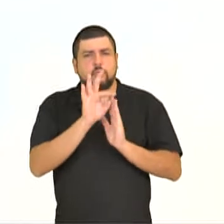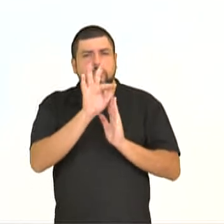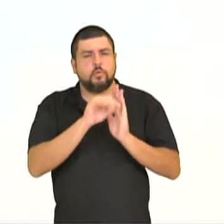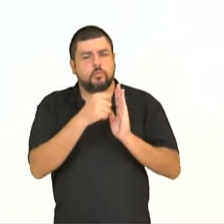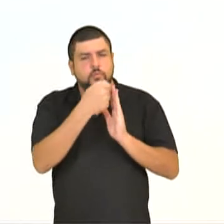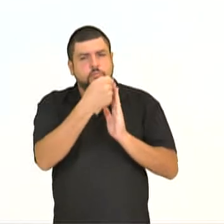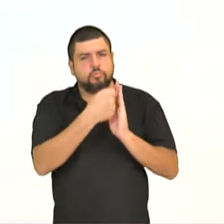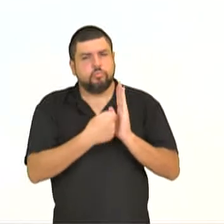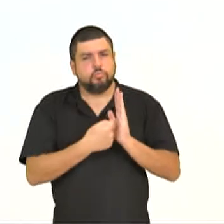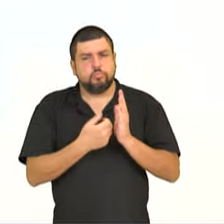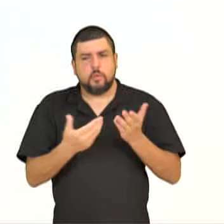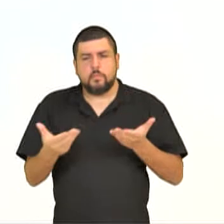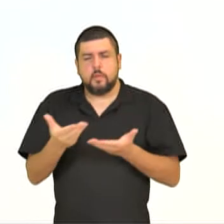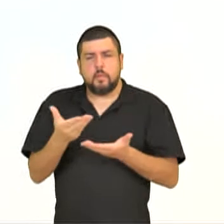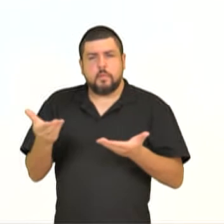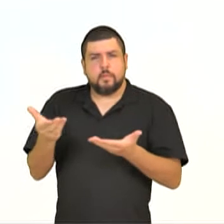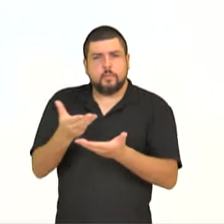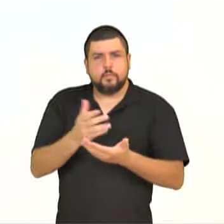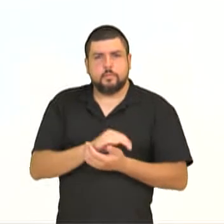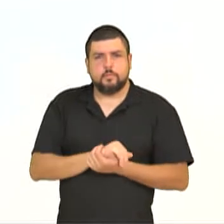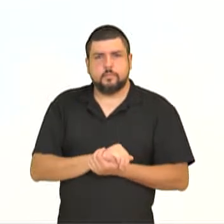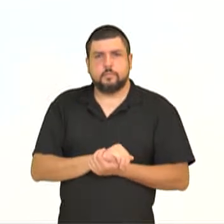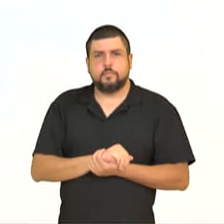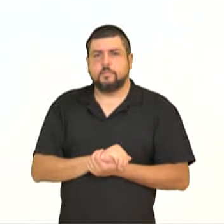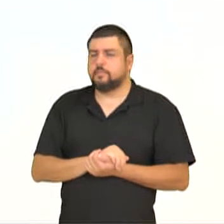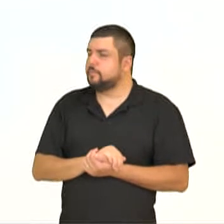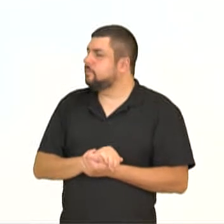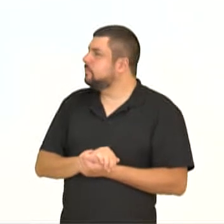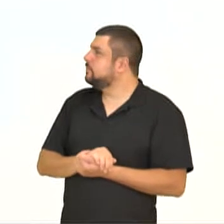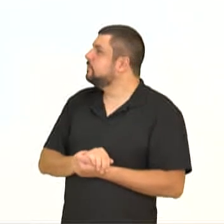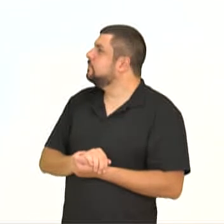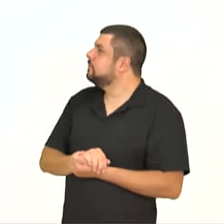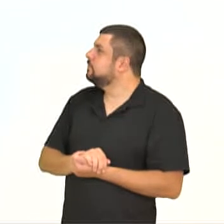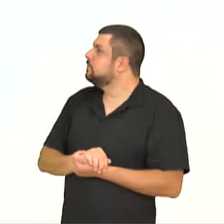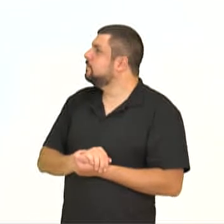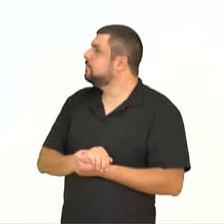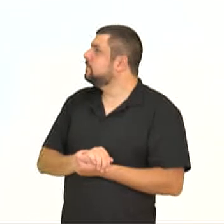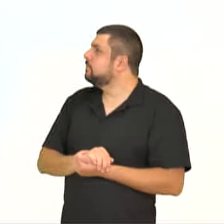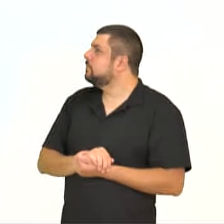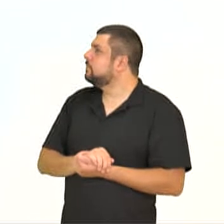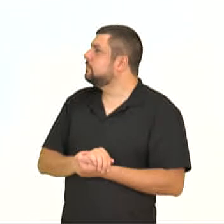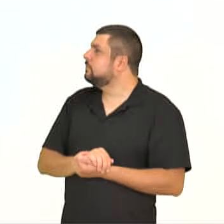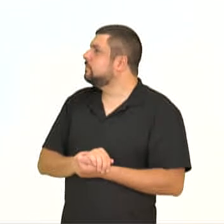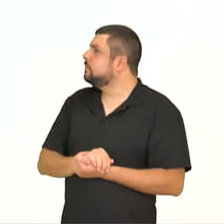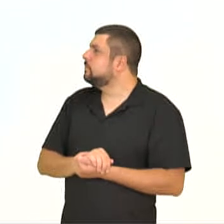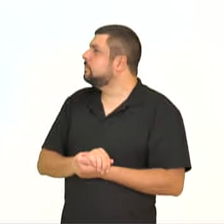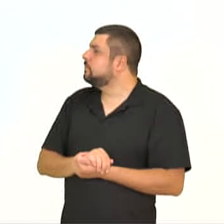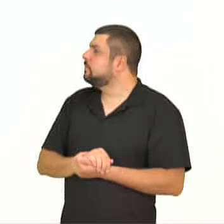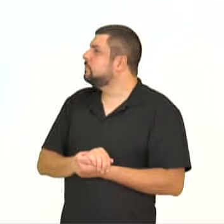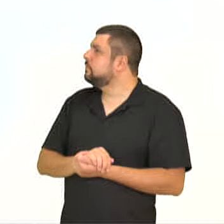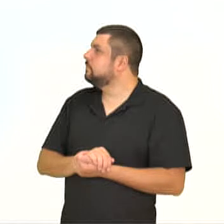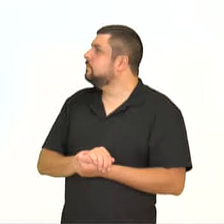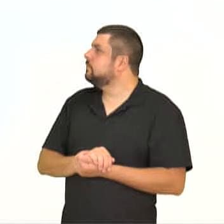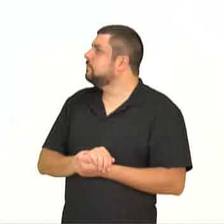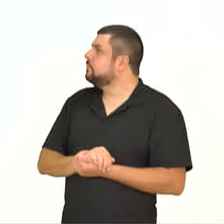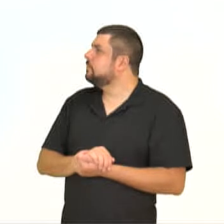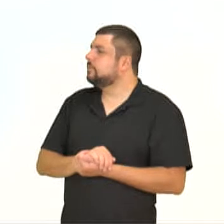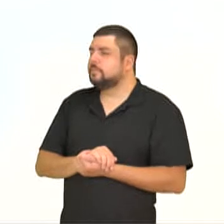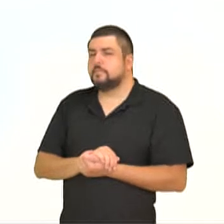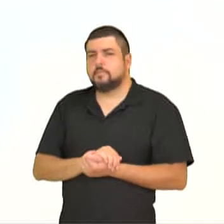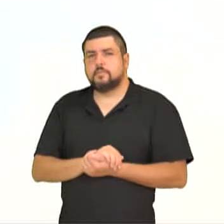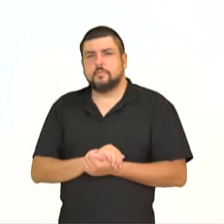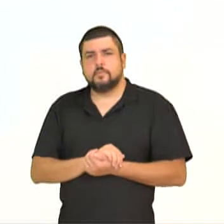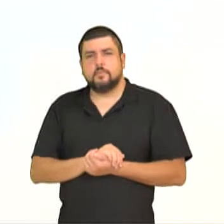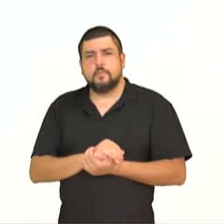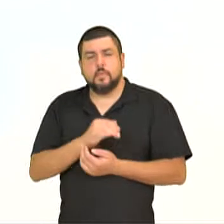certo? Nosotros producimos textos a partir de outros textos. Sim, vamos a pensar aqui, um